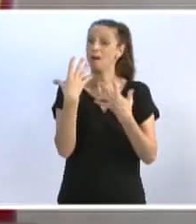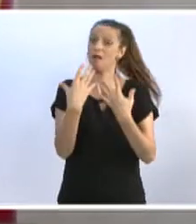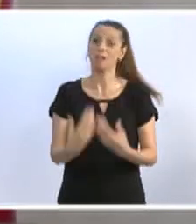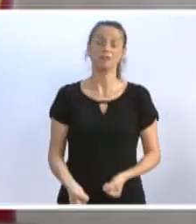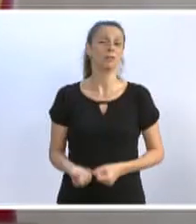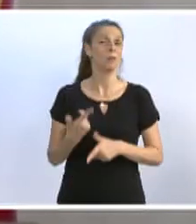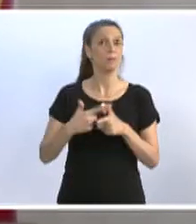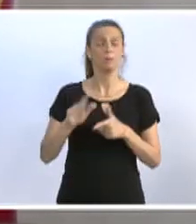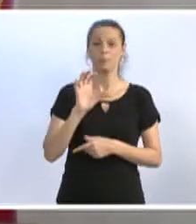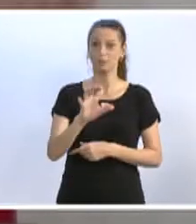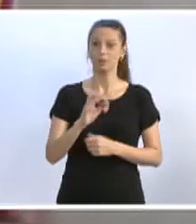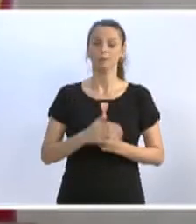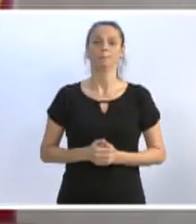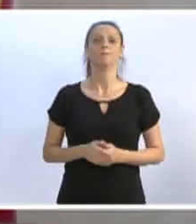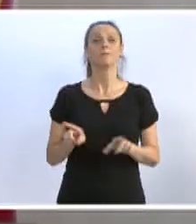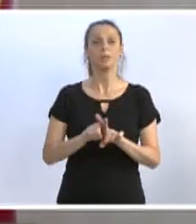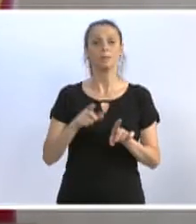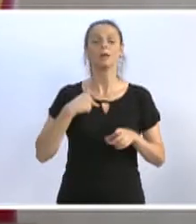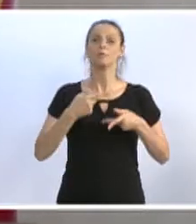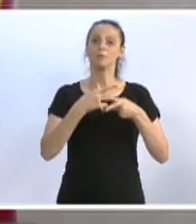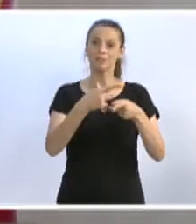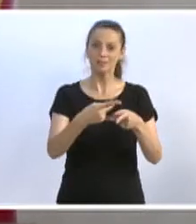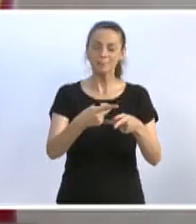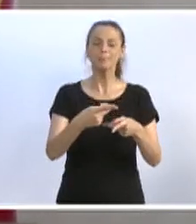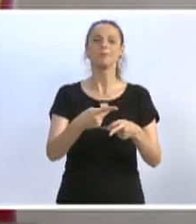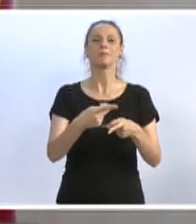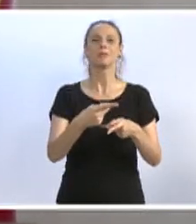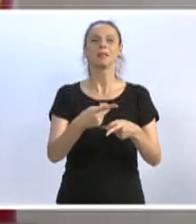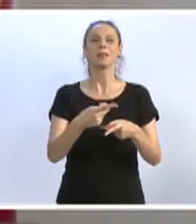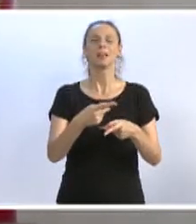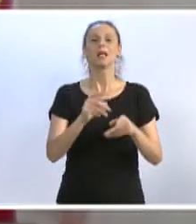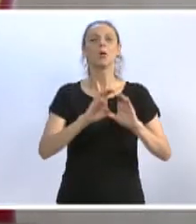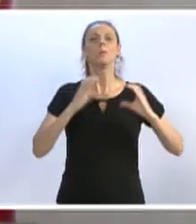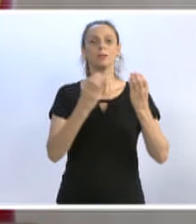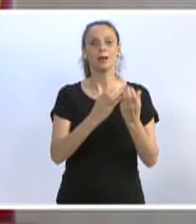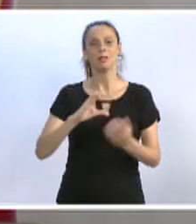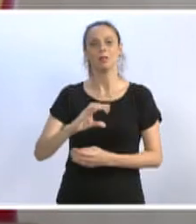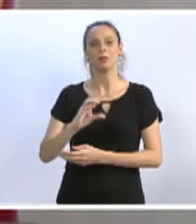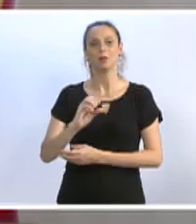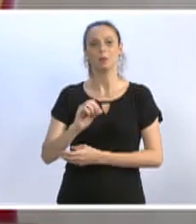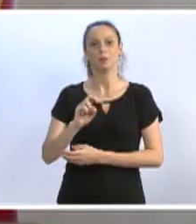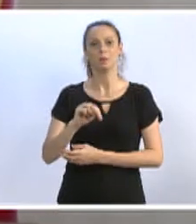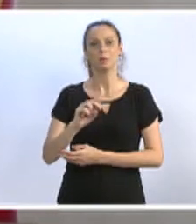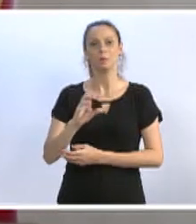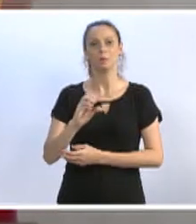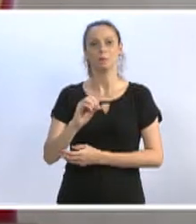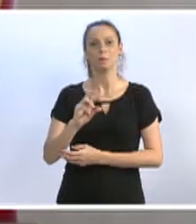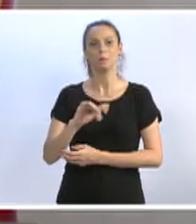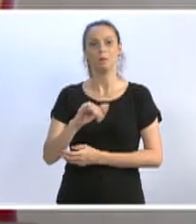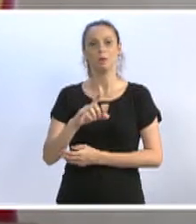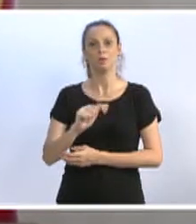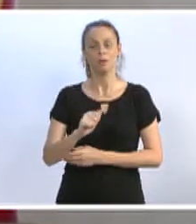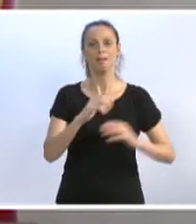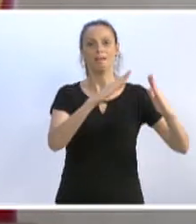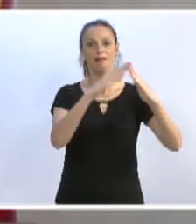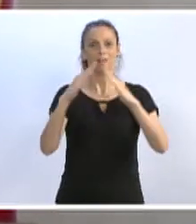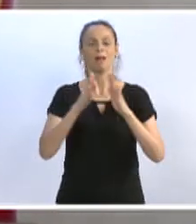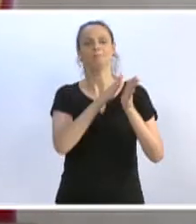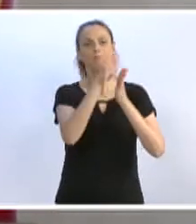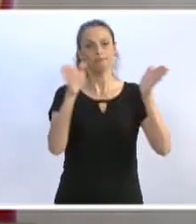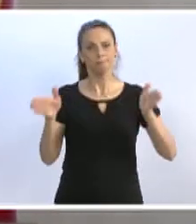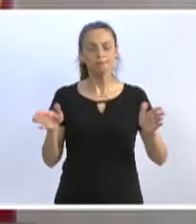situação dizer da visita que fiz essa semana na comunidade concorda visitando praticamente todas as casas lá tive lá essa semana também